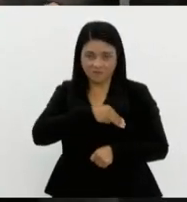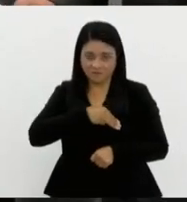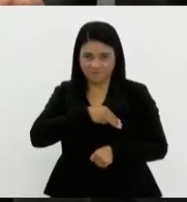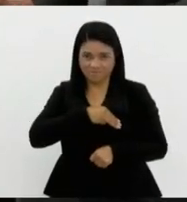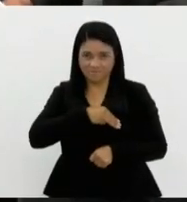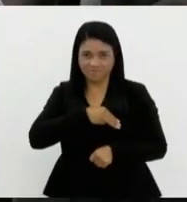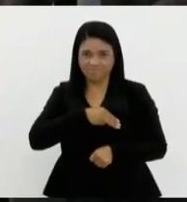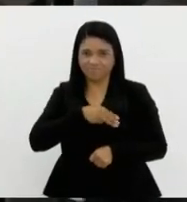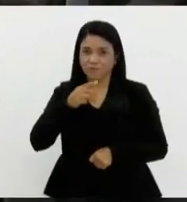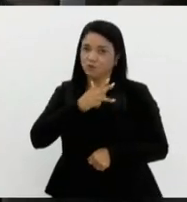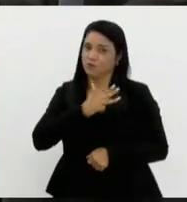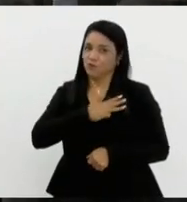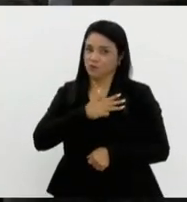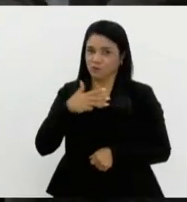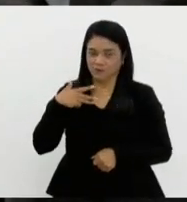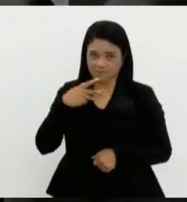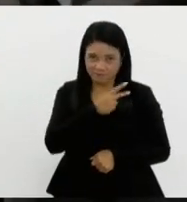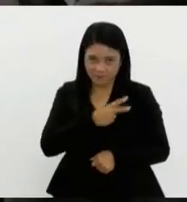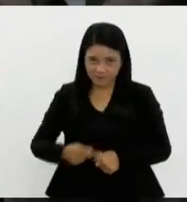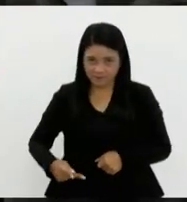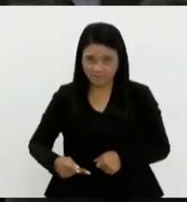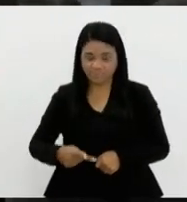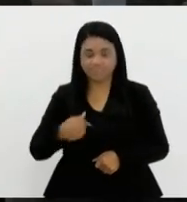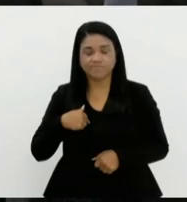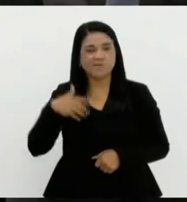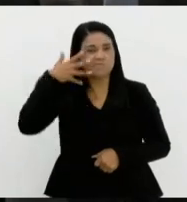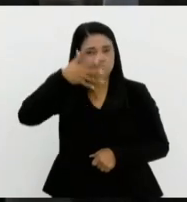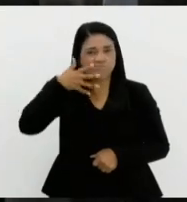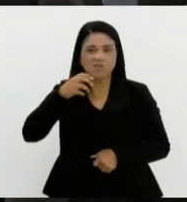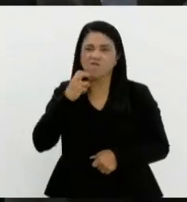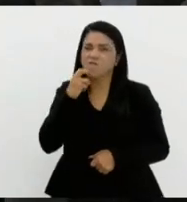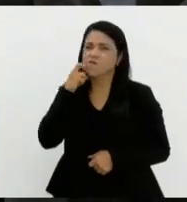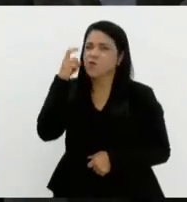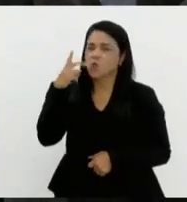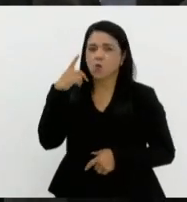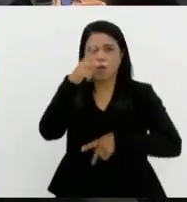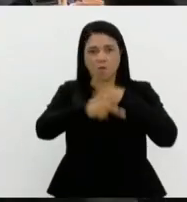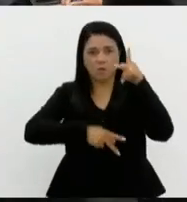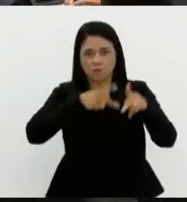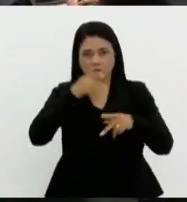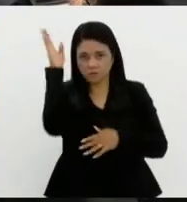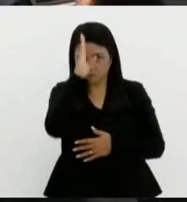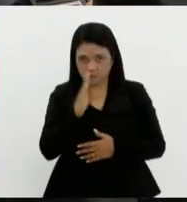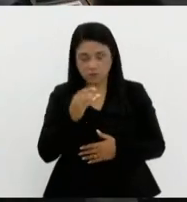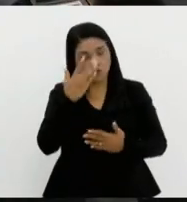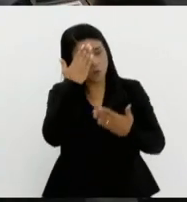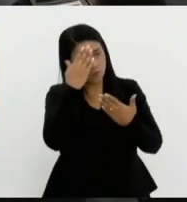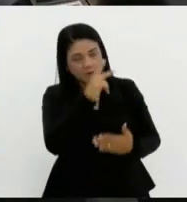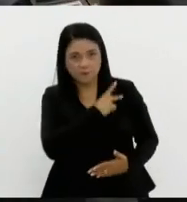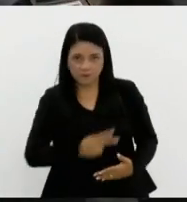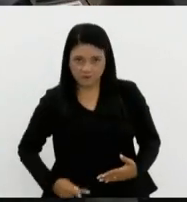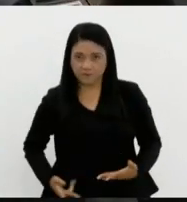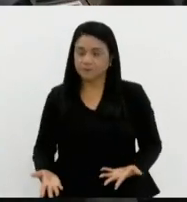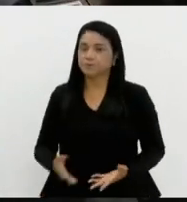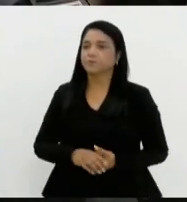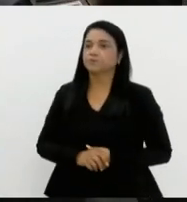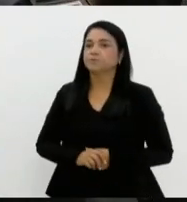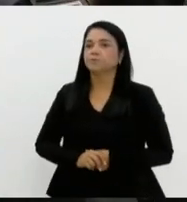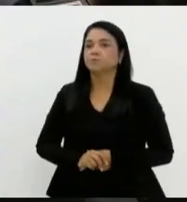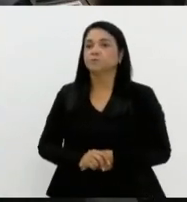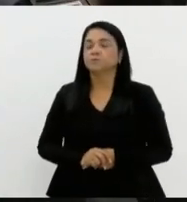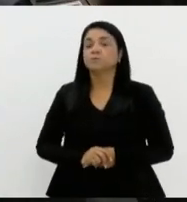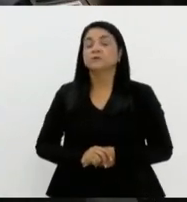fala muito nos envergonhou. Muito obrigada, senhor presidente. Senhor presidente, por favor.